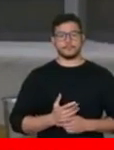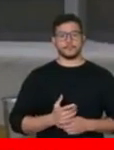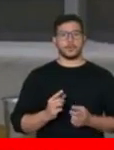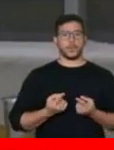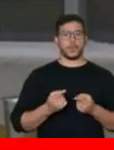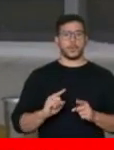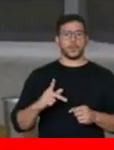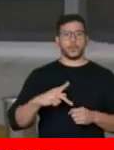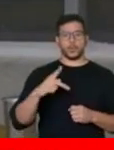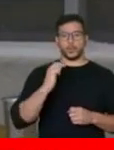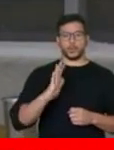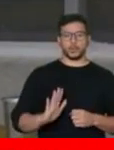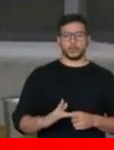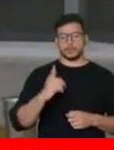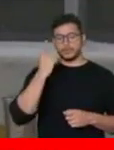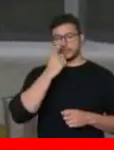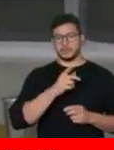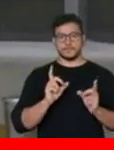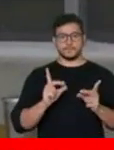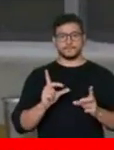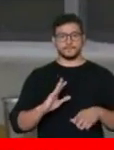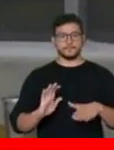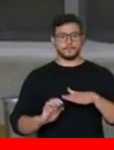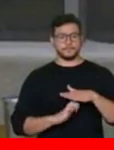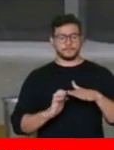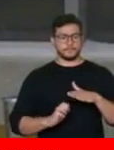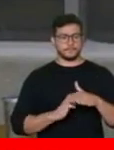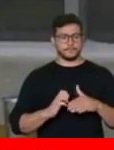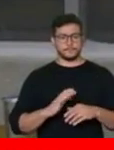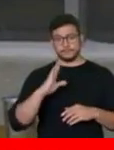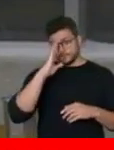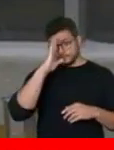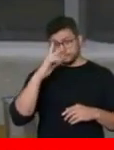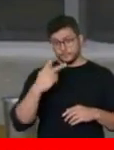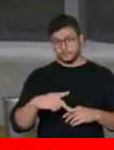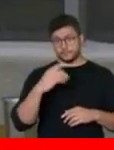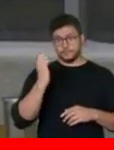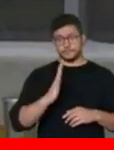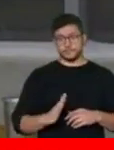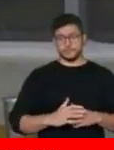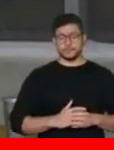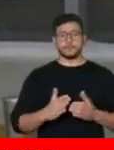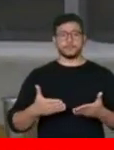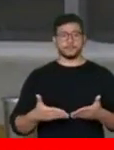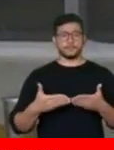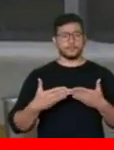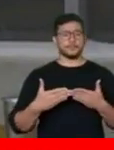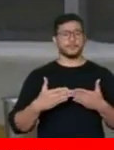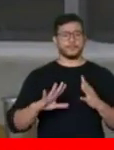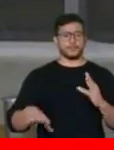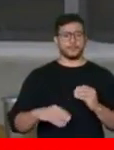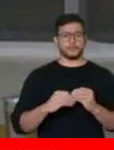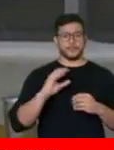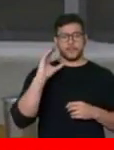fazer a privatização da principal empresa petrolífera da América Latina. Eu peço mais 30 segundos, porque esse assunto é importante,